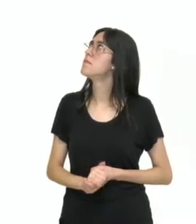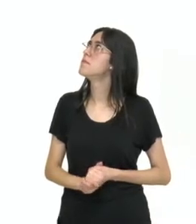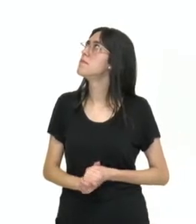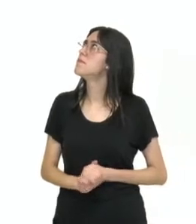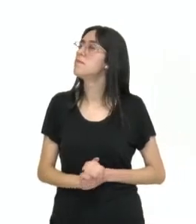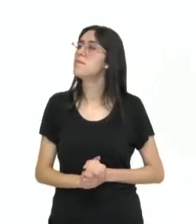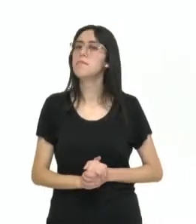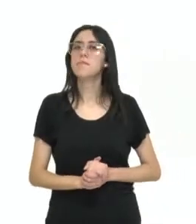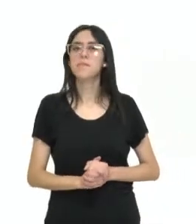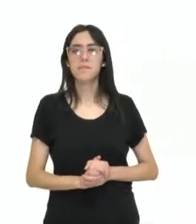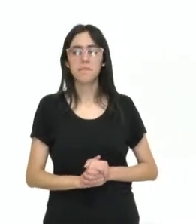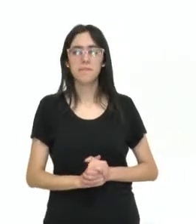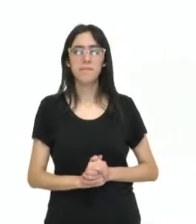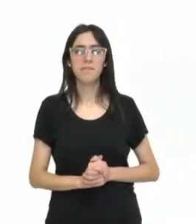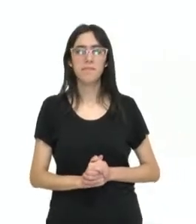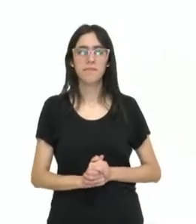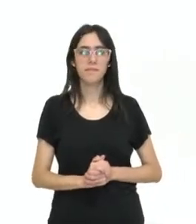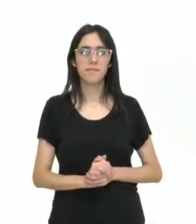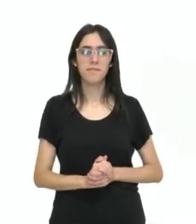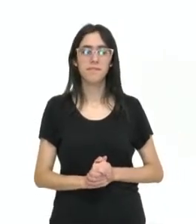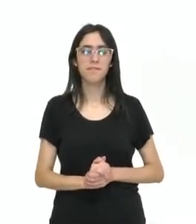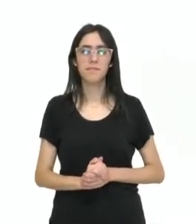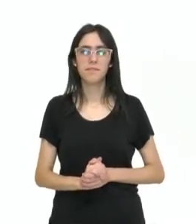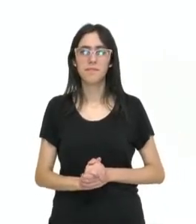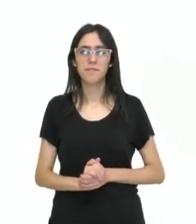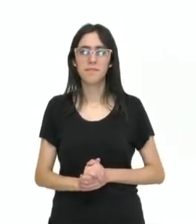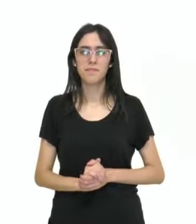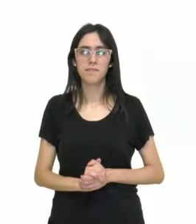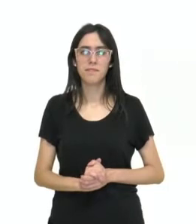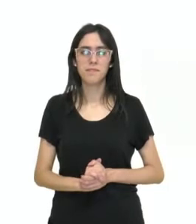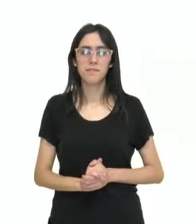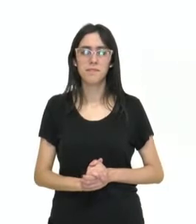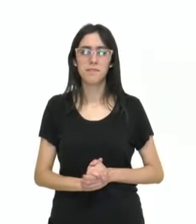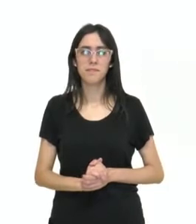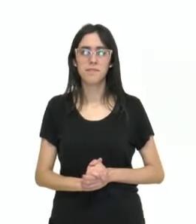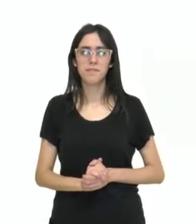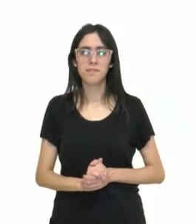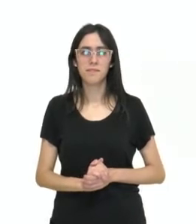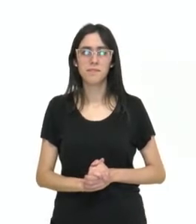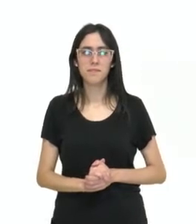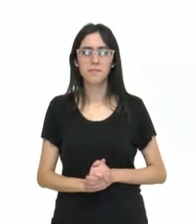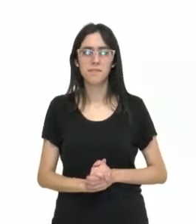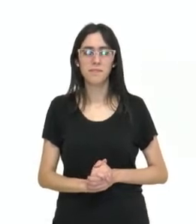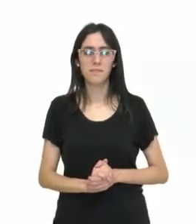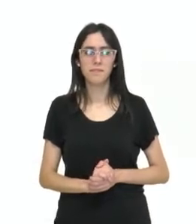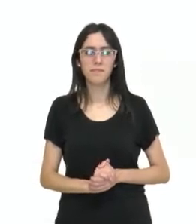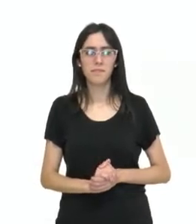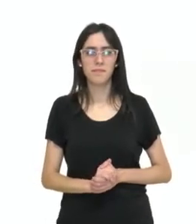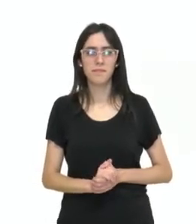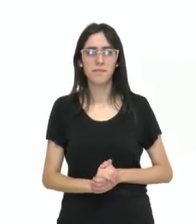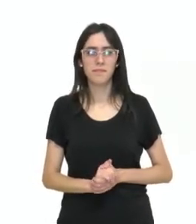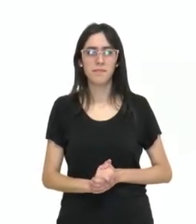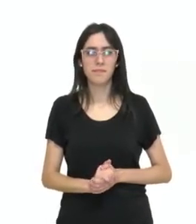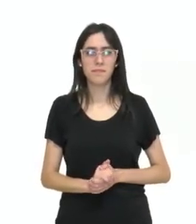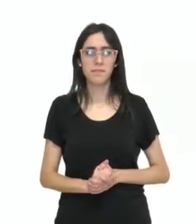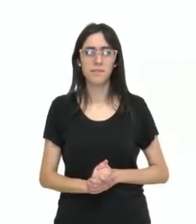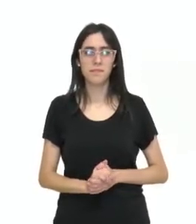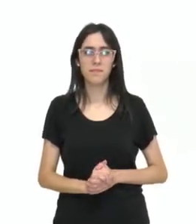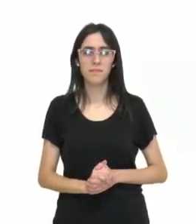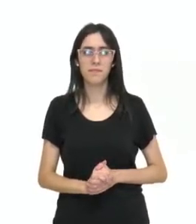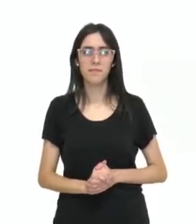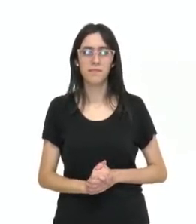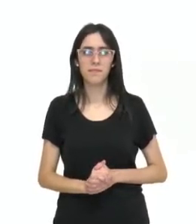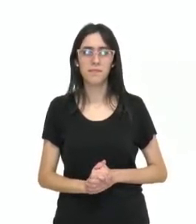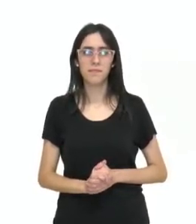para resolver estas dudas y descubrir qué opinión generamos los españoles a nuestros